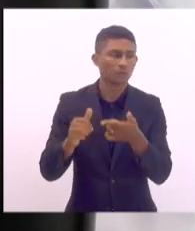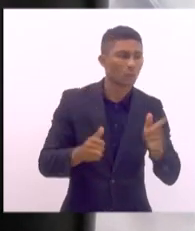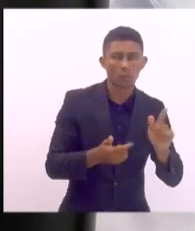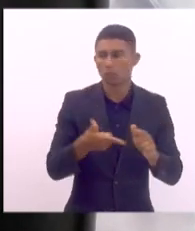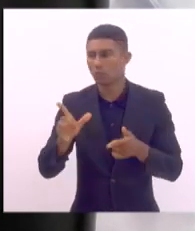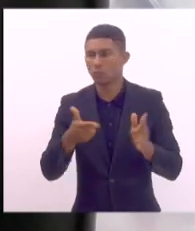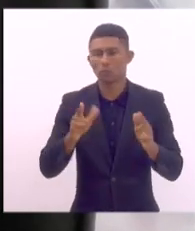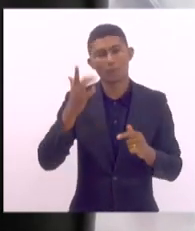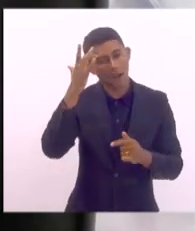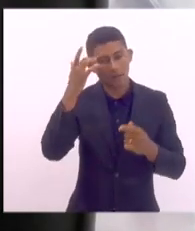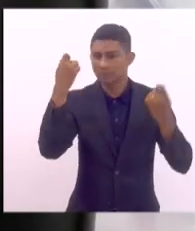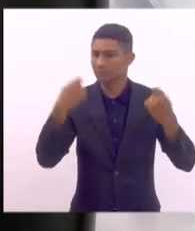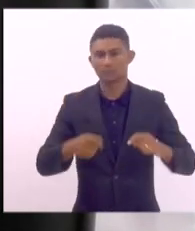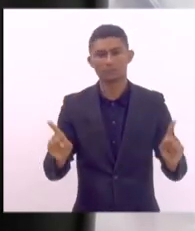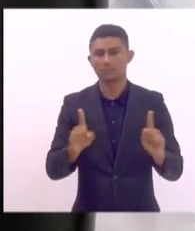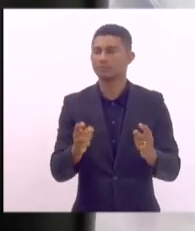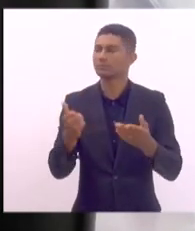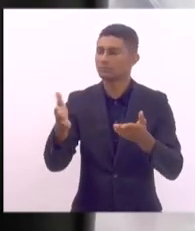o deputado Luiz.